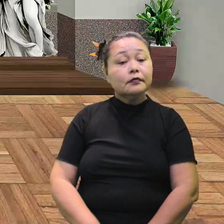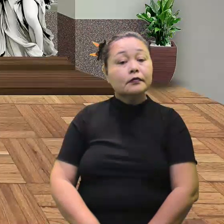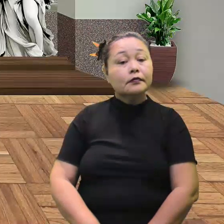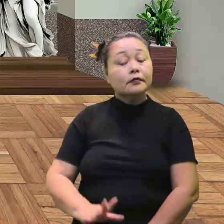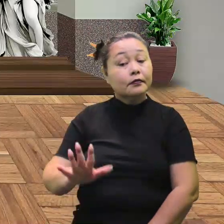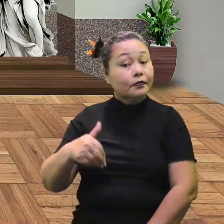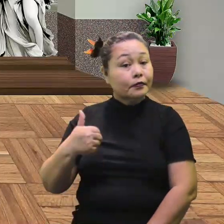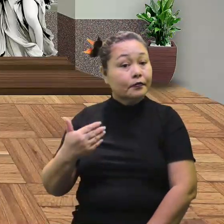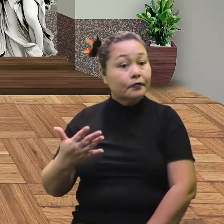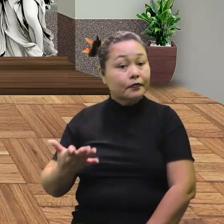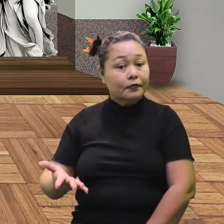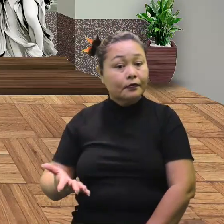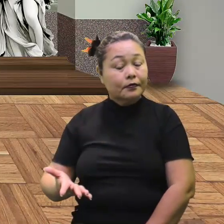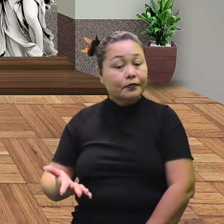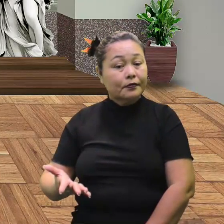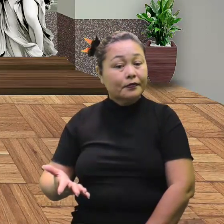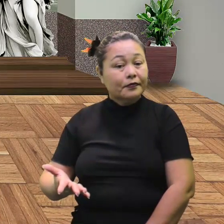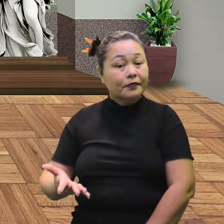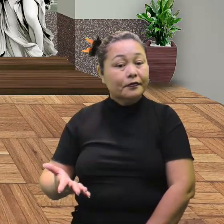Ai.